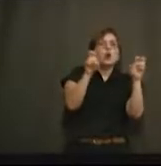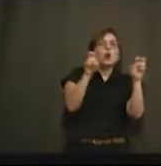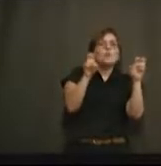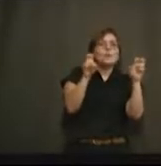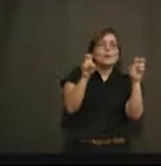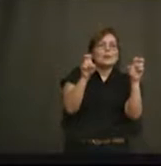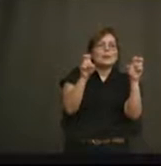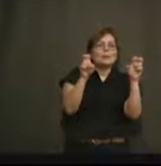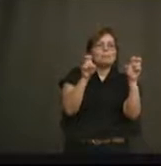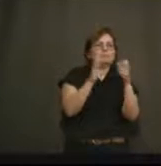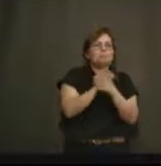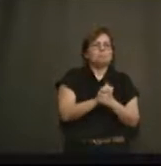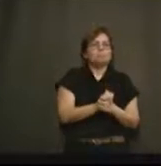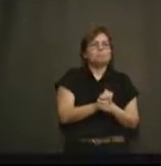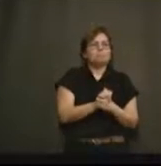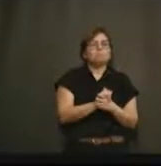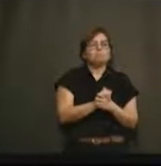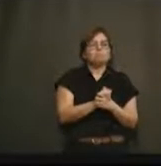a questão da